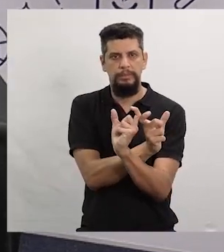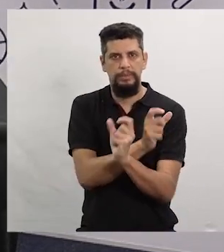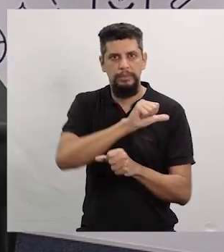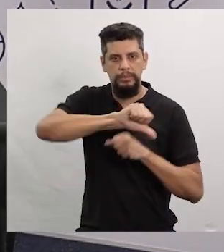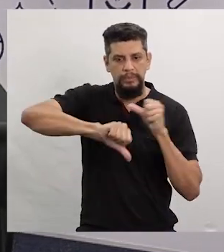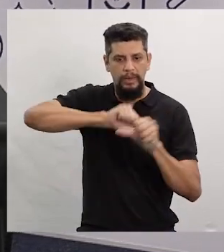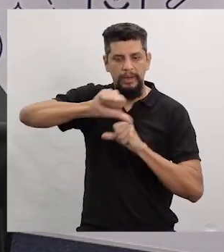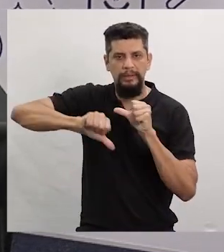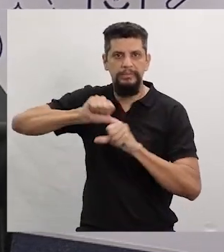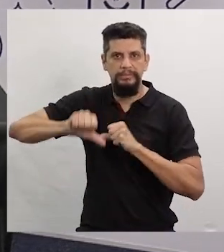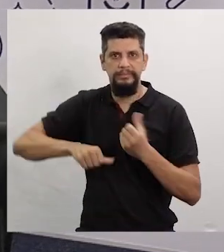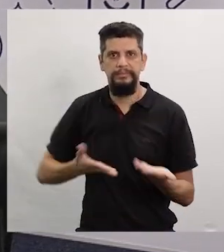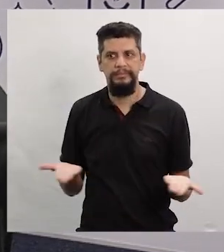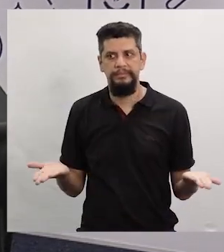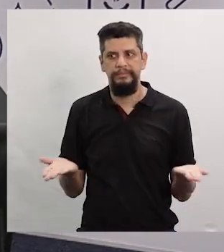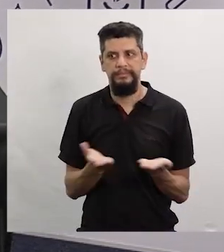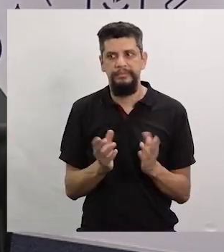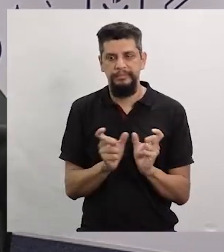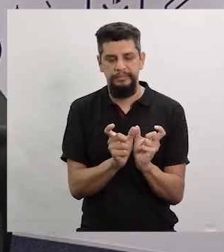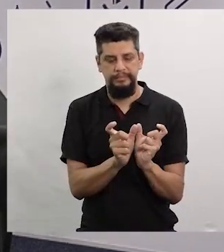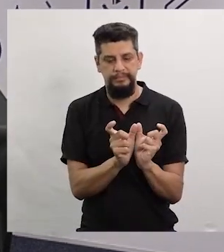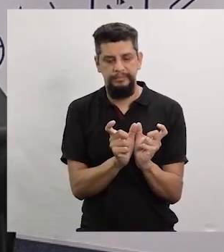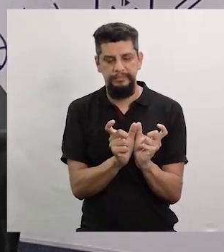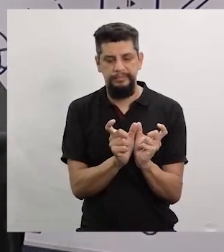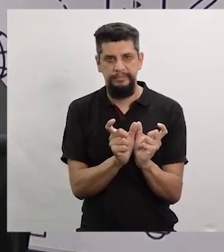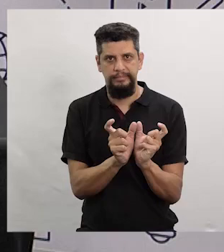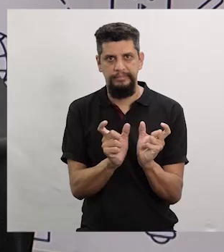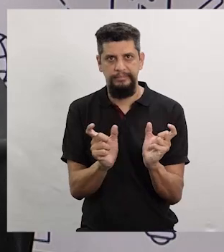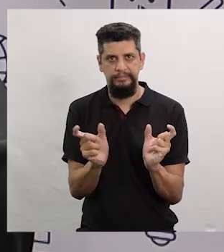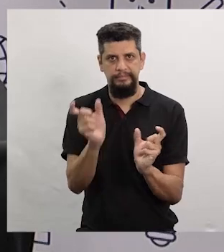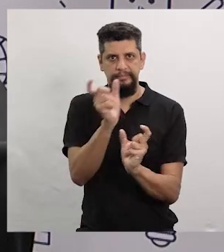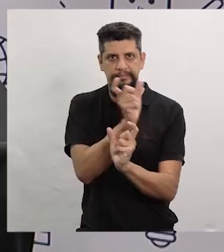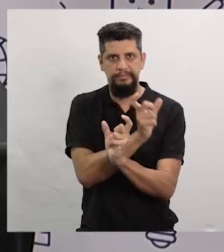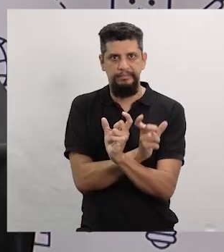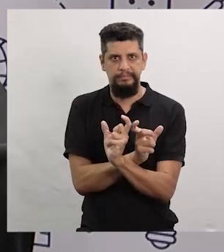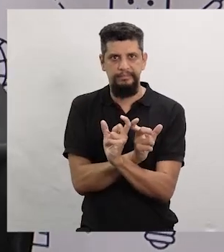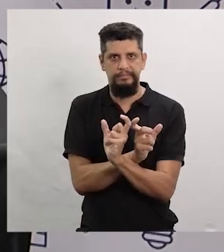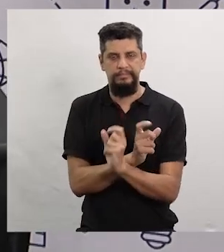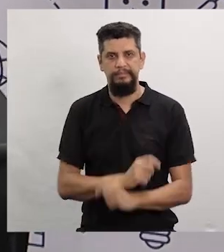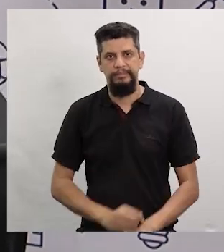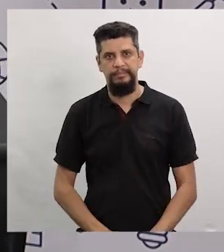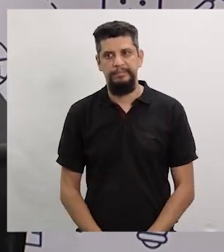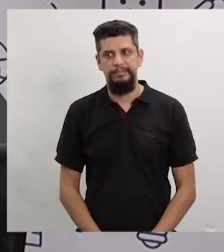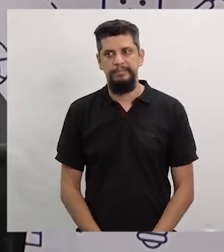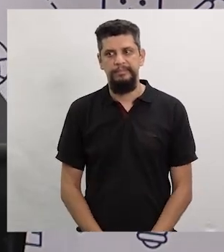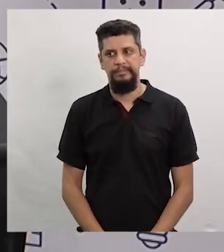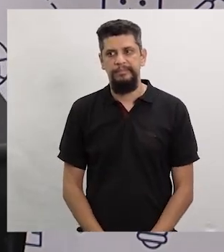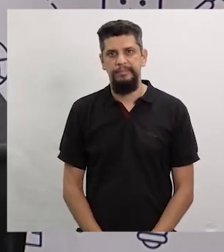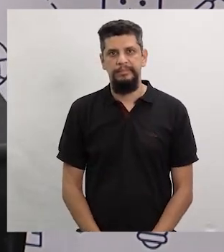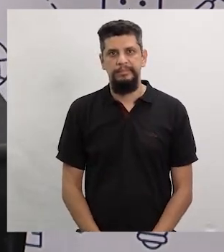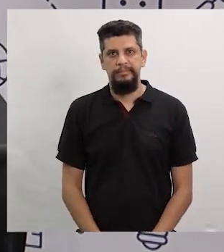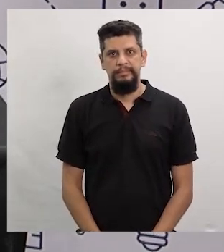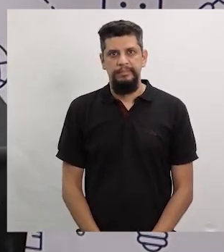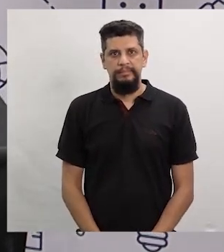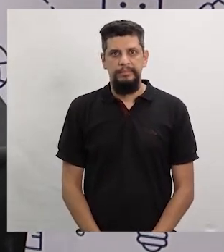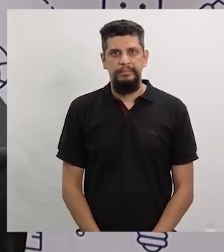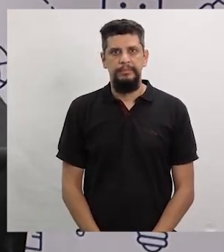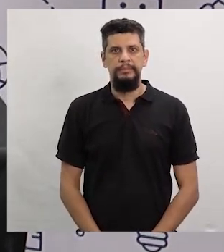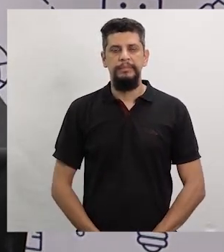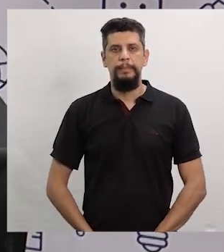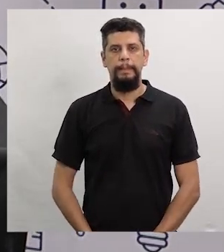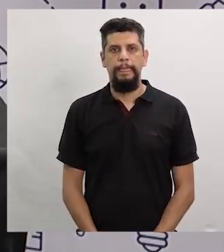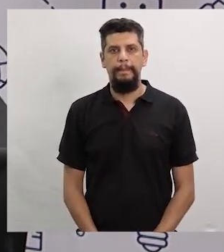o s colocar o aqui no meio e o ess